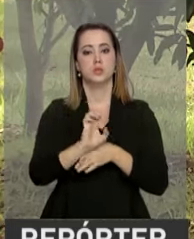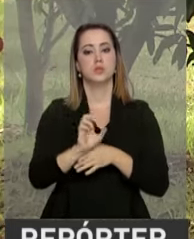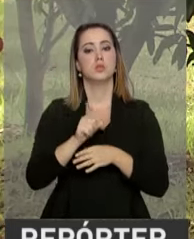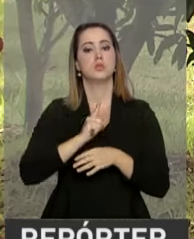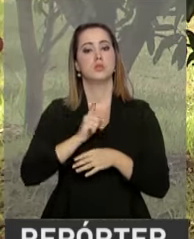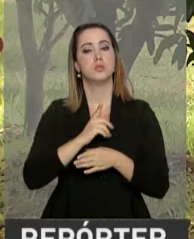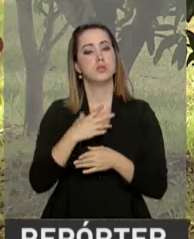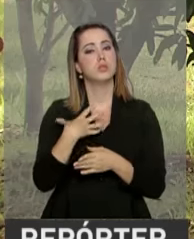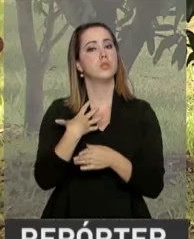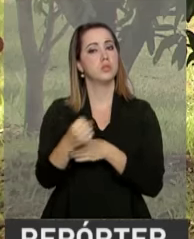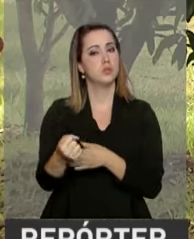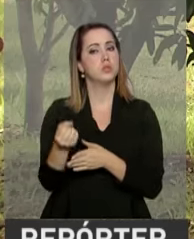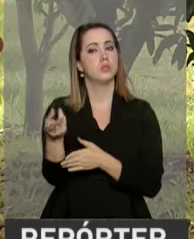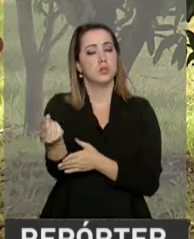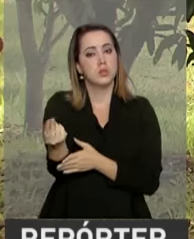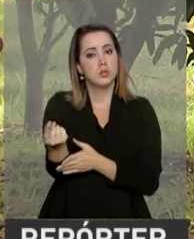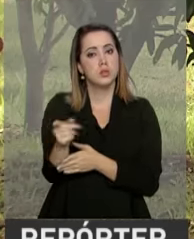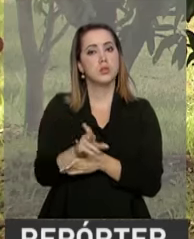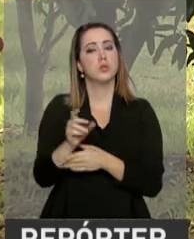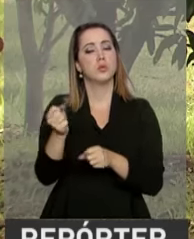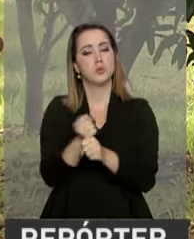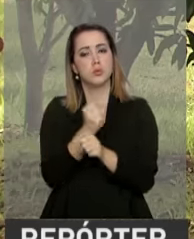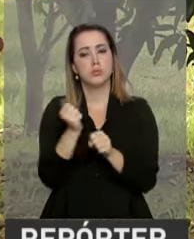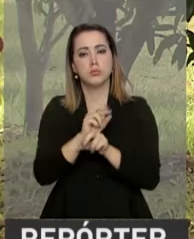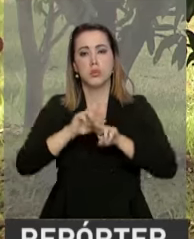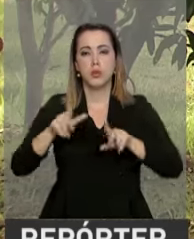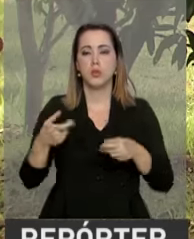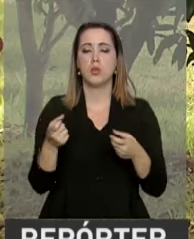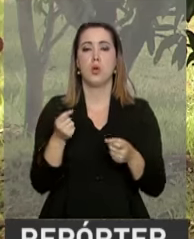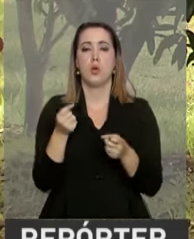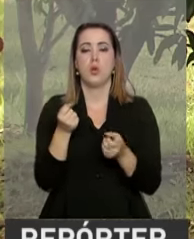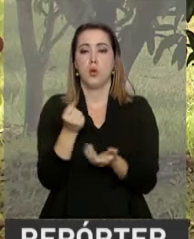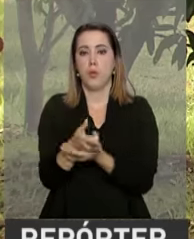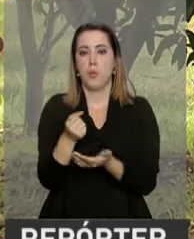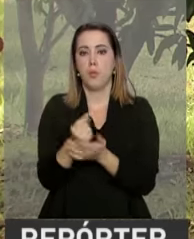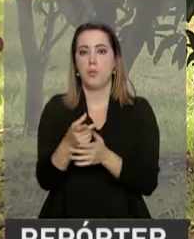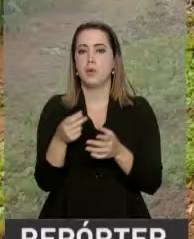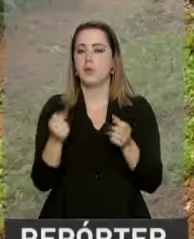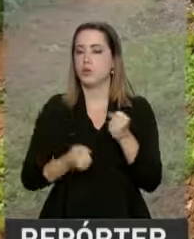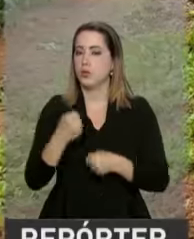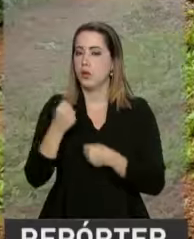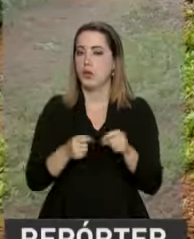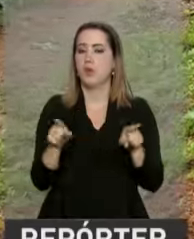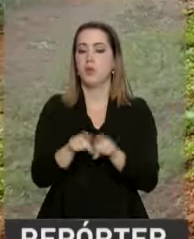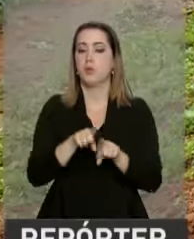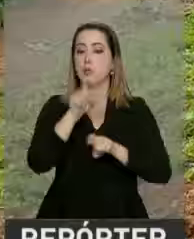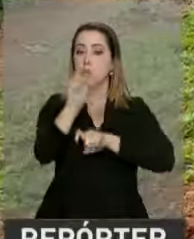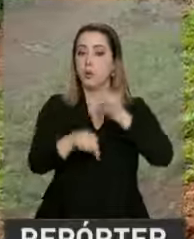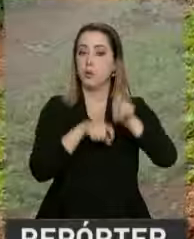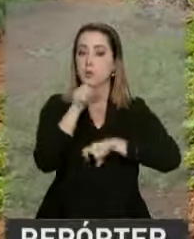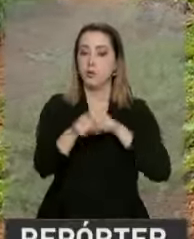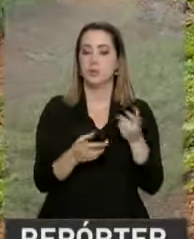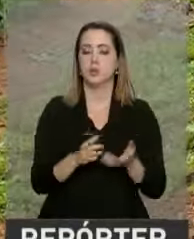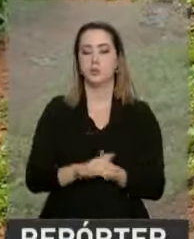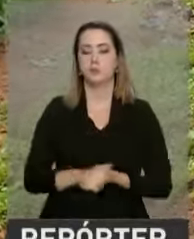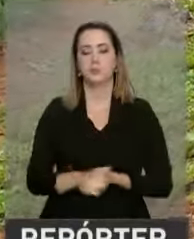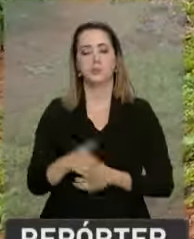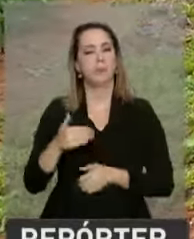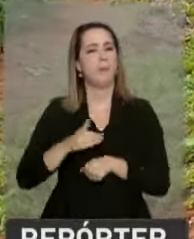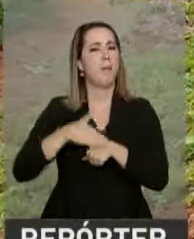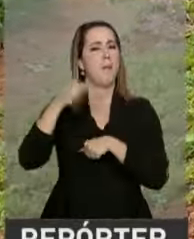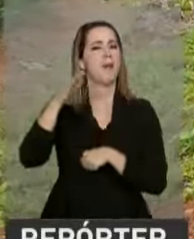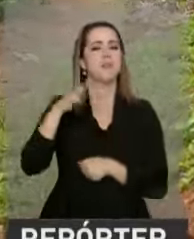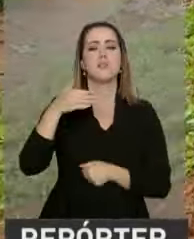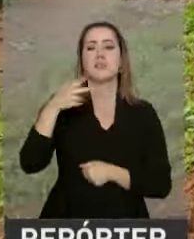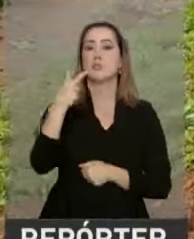dinheiro será usado para investimento em infraestrutura, como a compra de veículos e computadores. No Brasil, mais de 2 milhões e